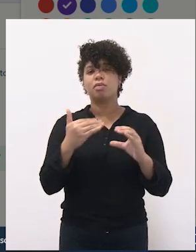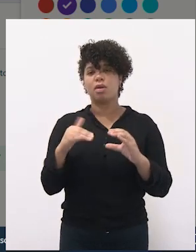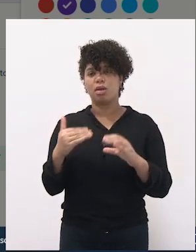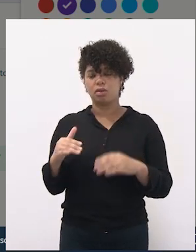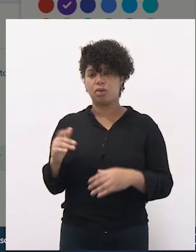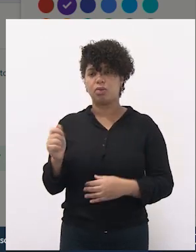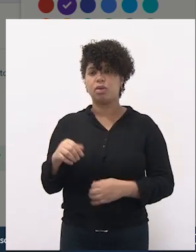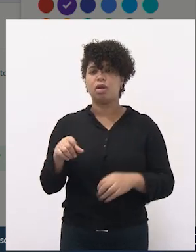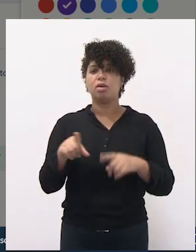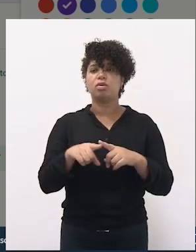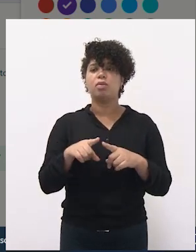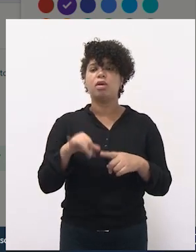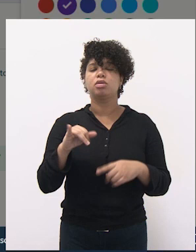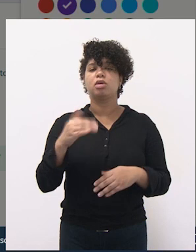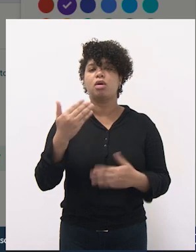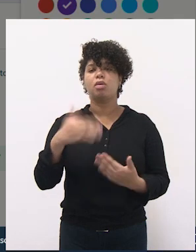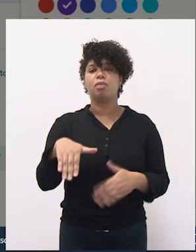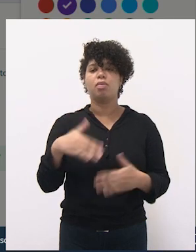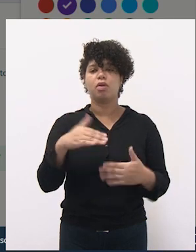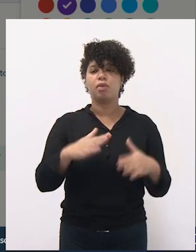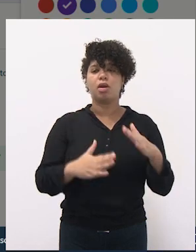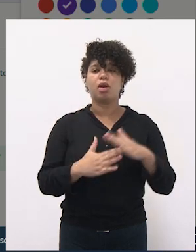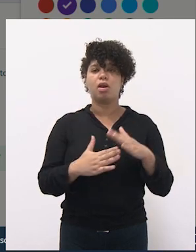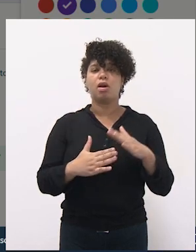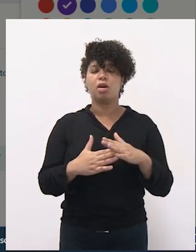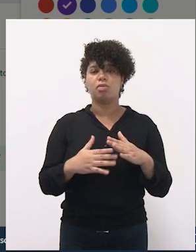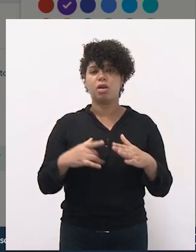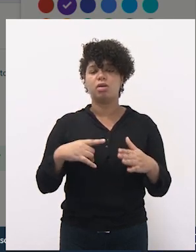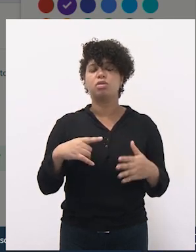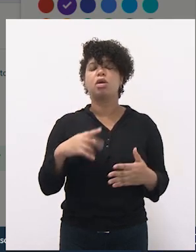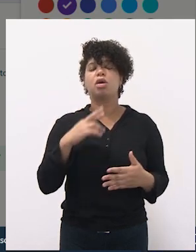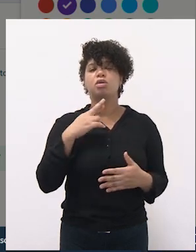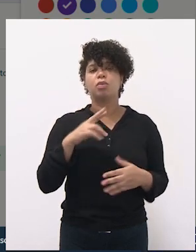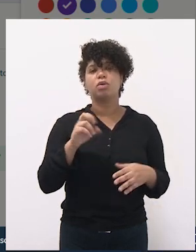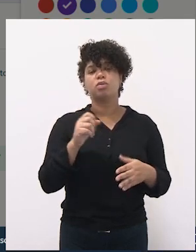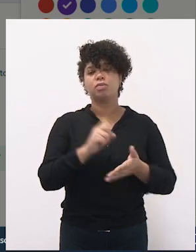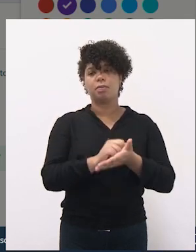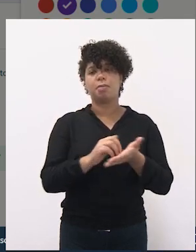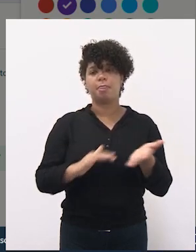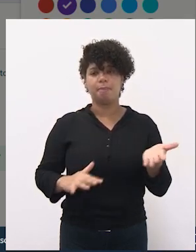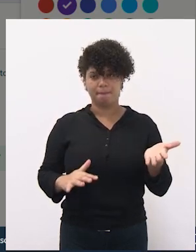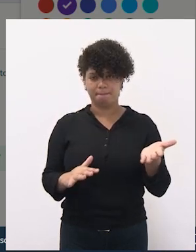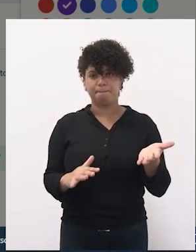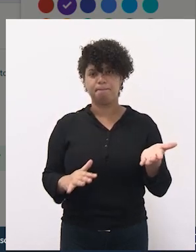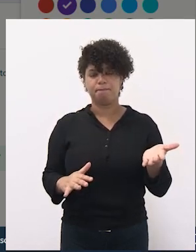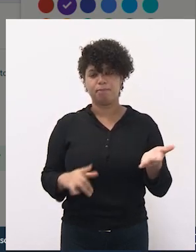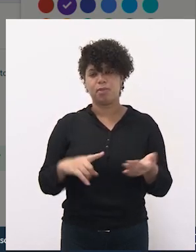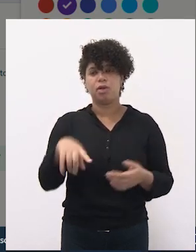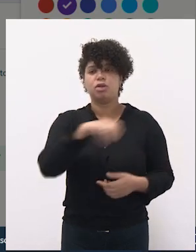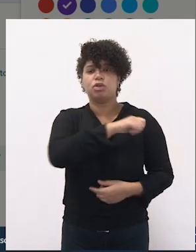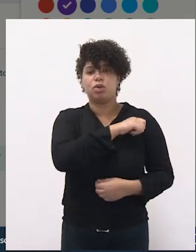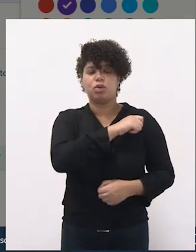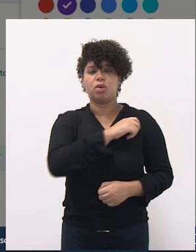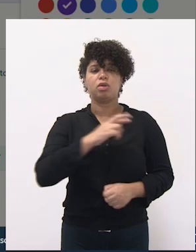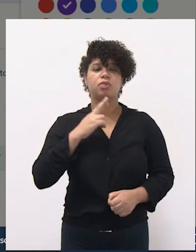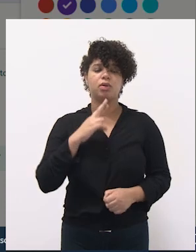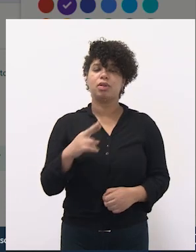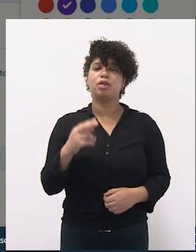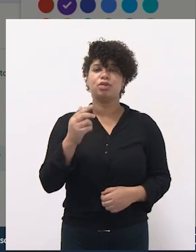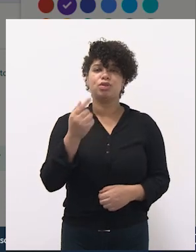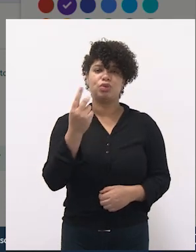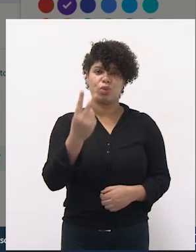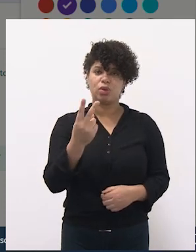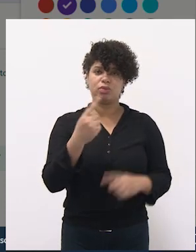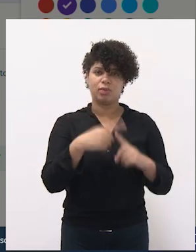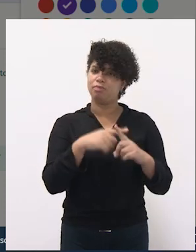Você pode, se for uma prova, limitar a uma resposta ou uma atividade que os alunos não podem responder 2